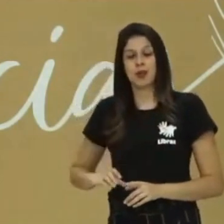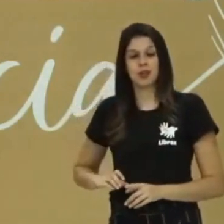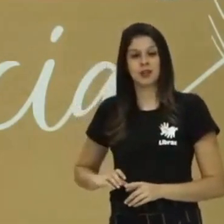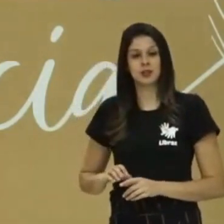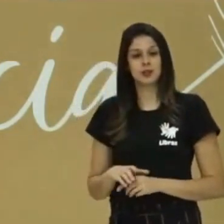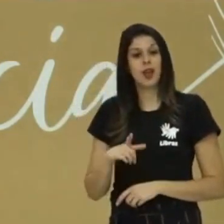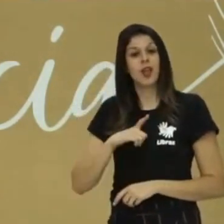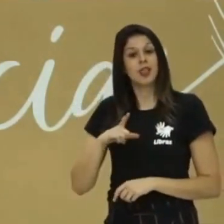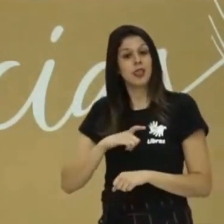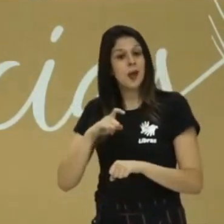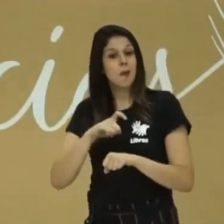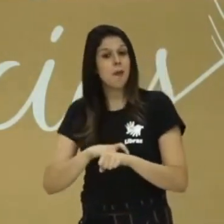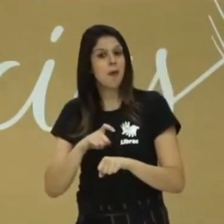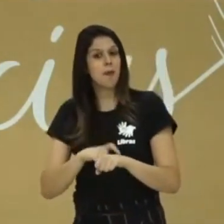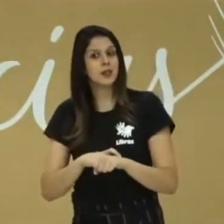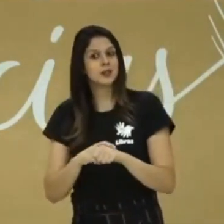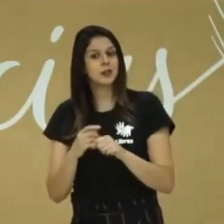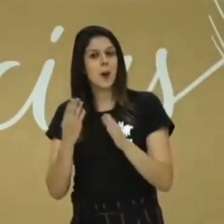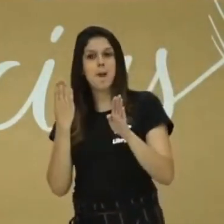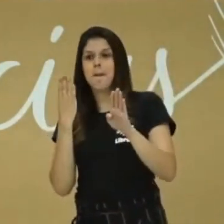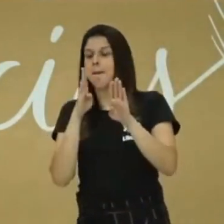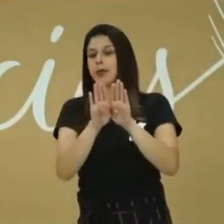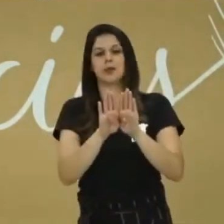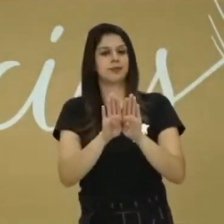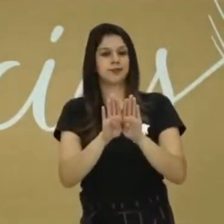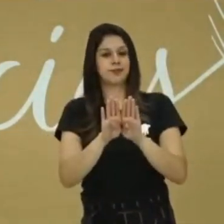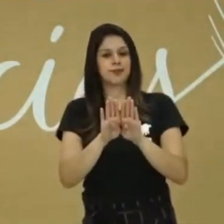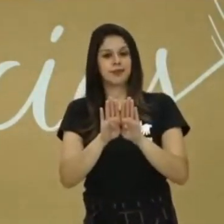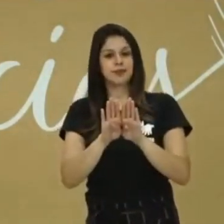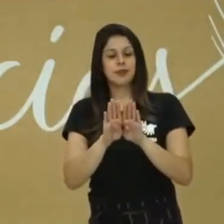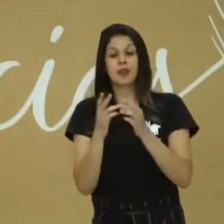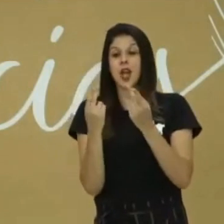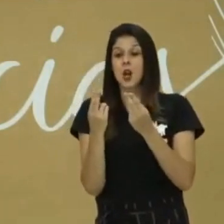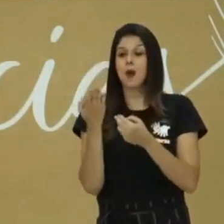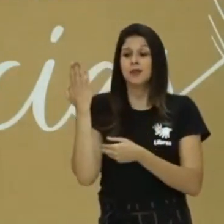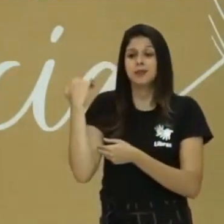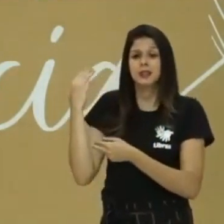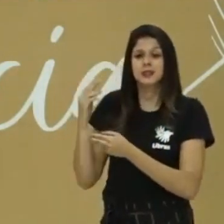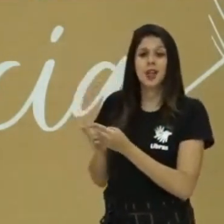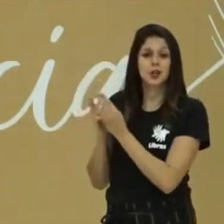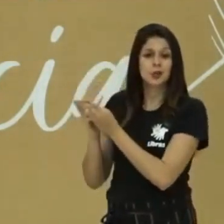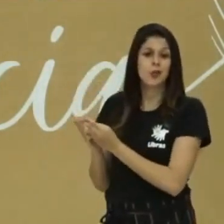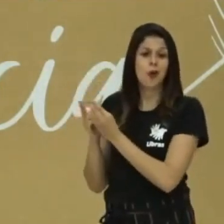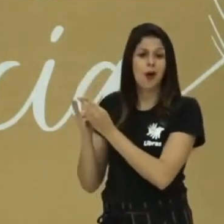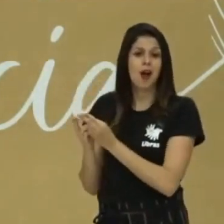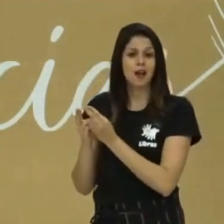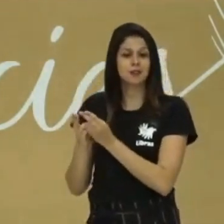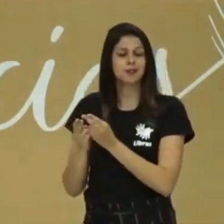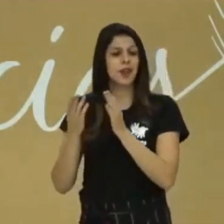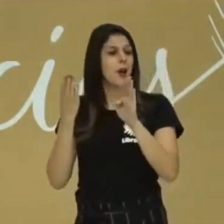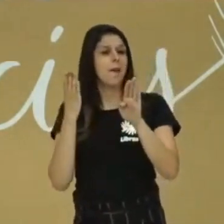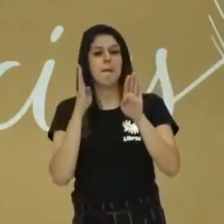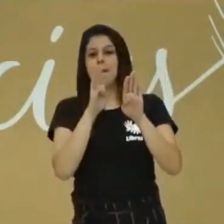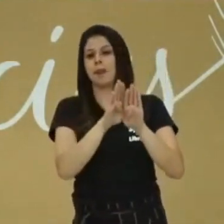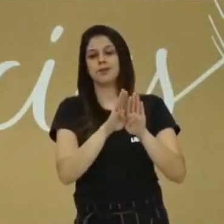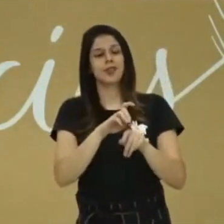em que essa porta será fechada Ah e assim como em Noé ela será fechada de